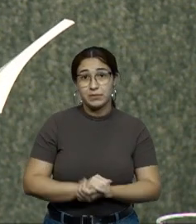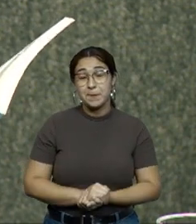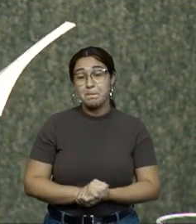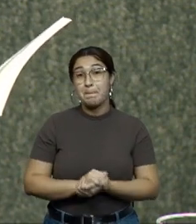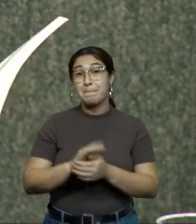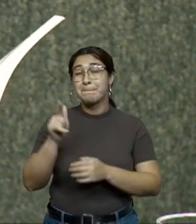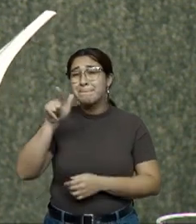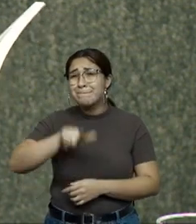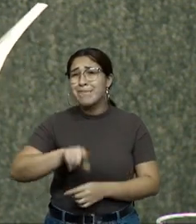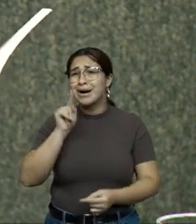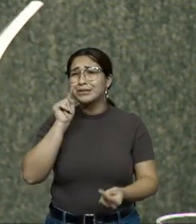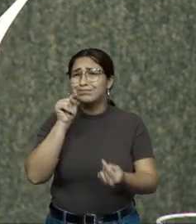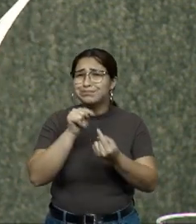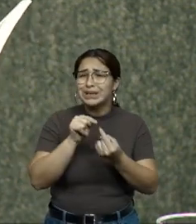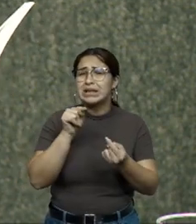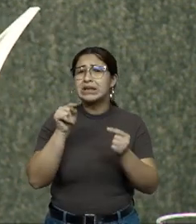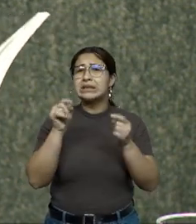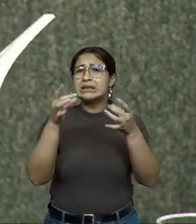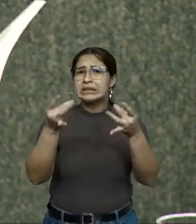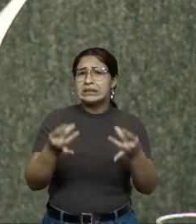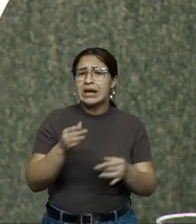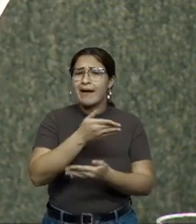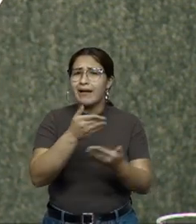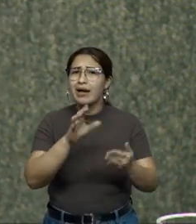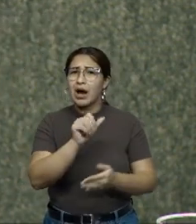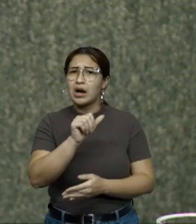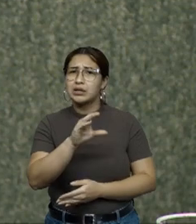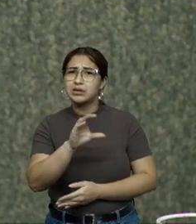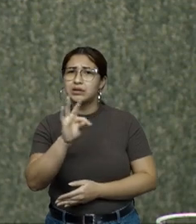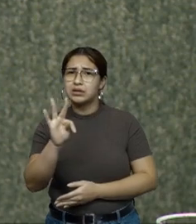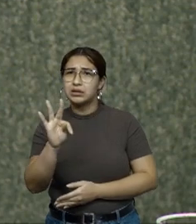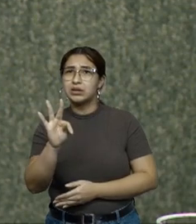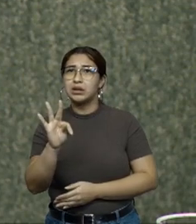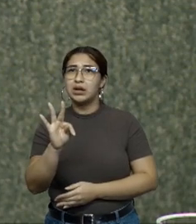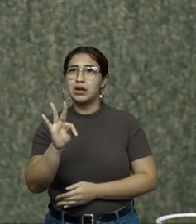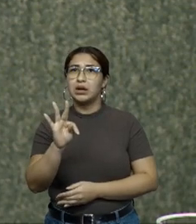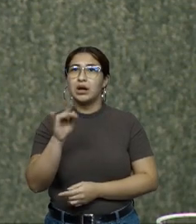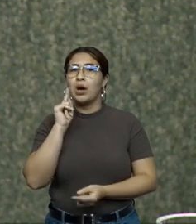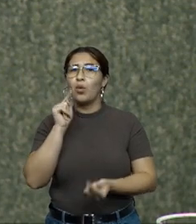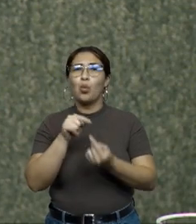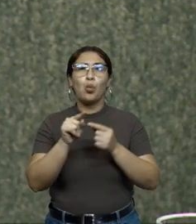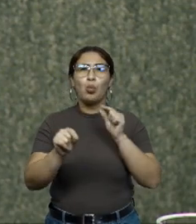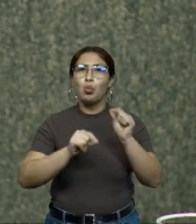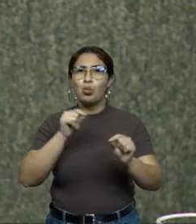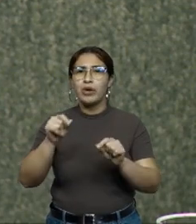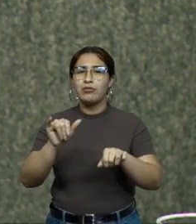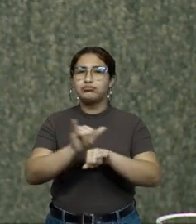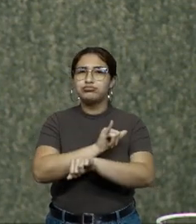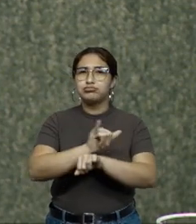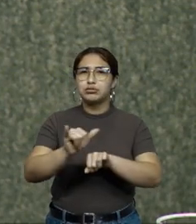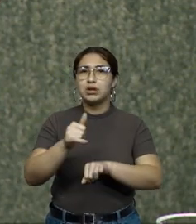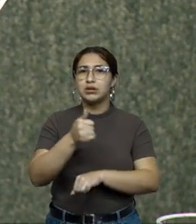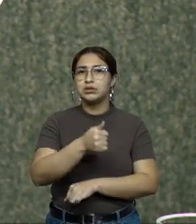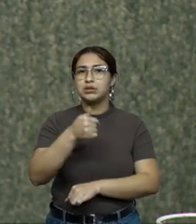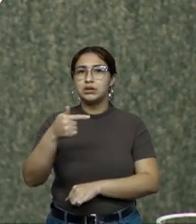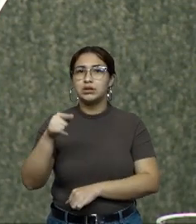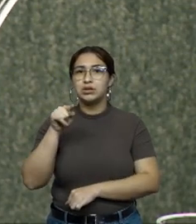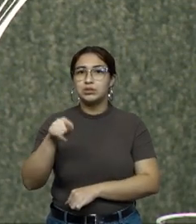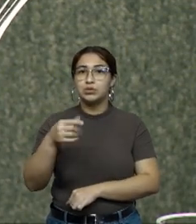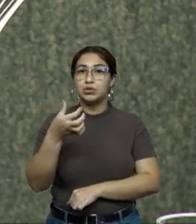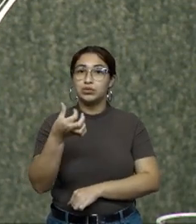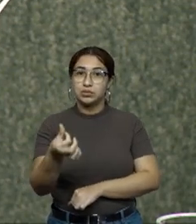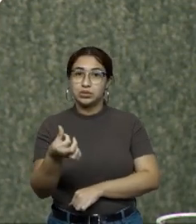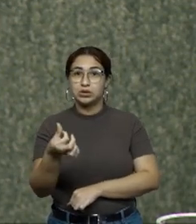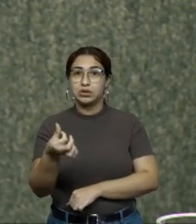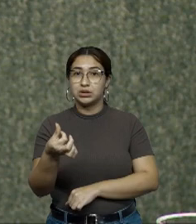Mais especificamente os assinantes nós temos na meta na estratégia 17.6